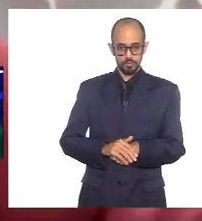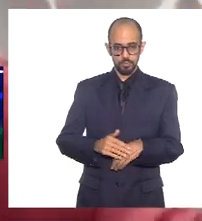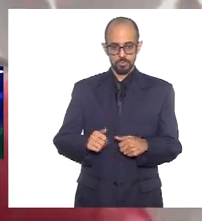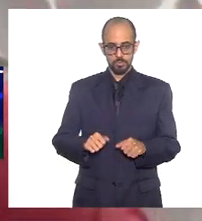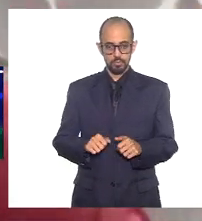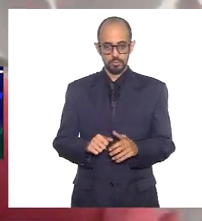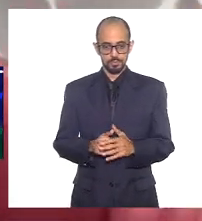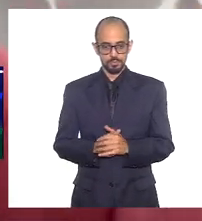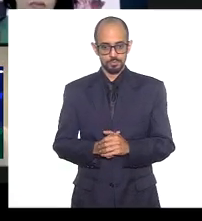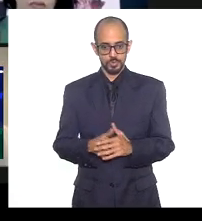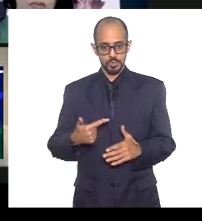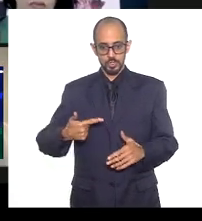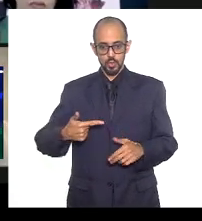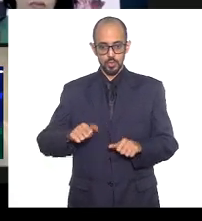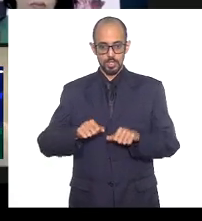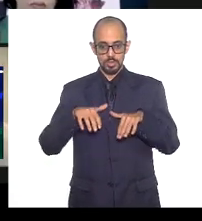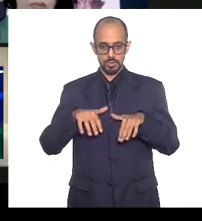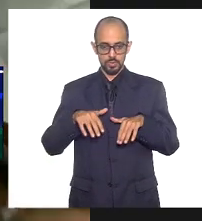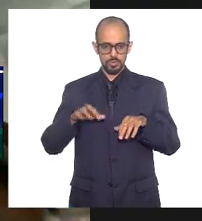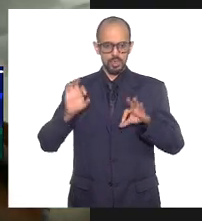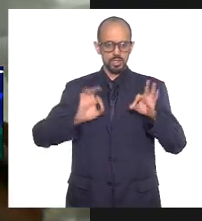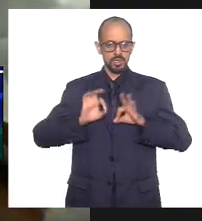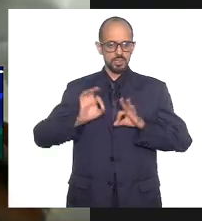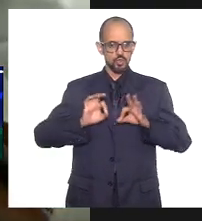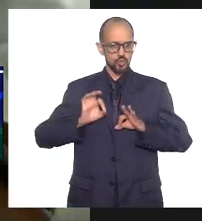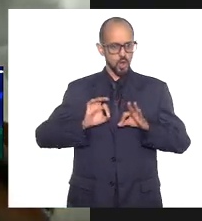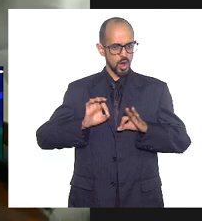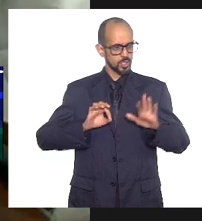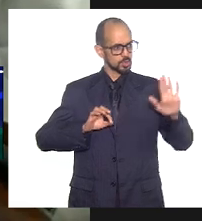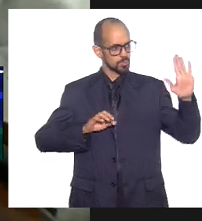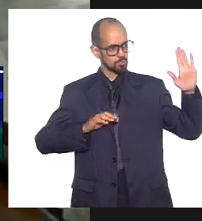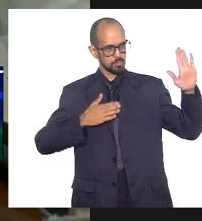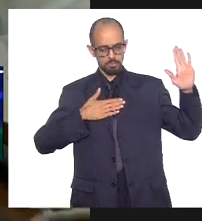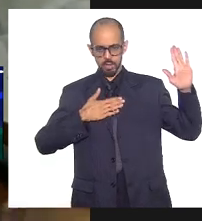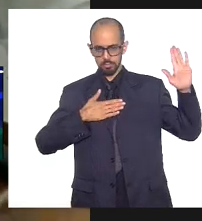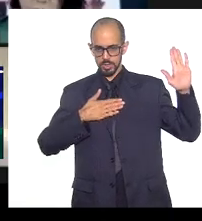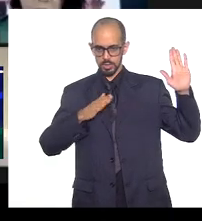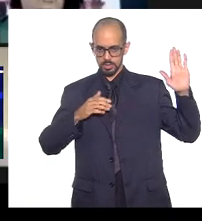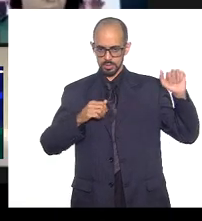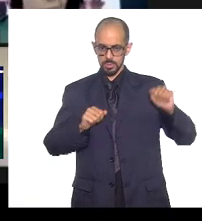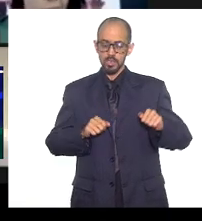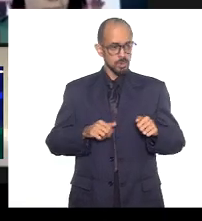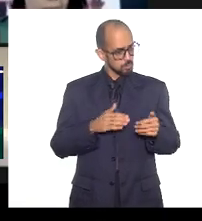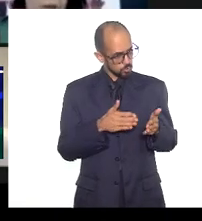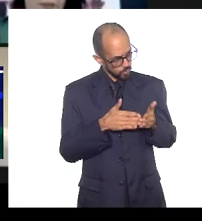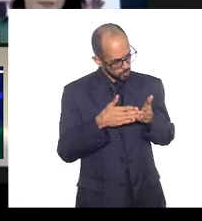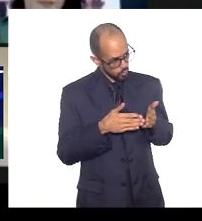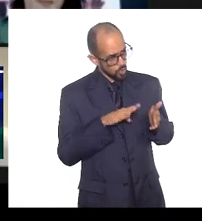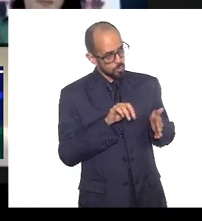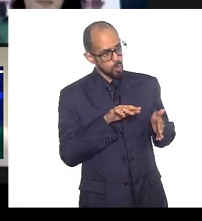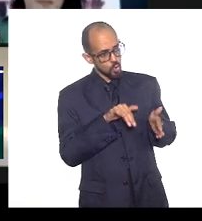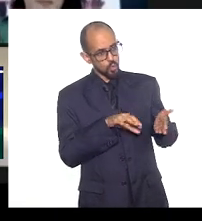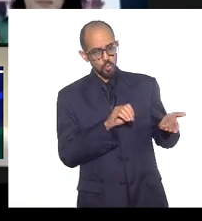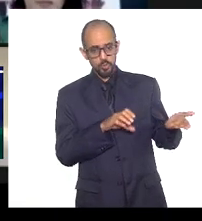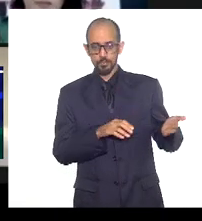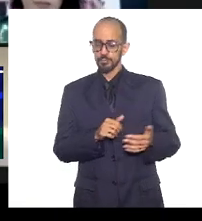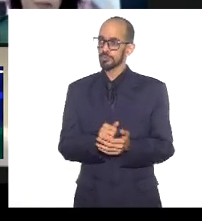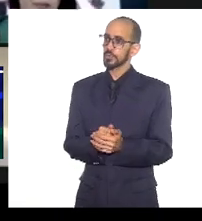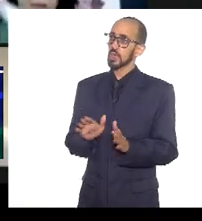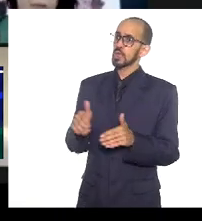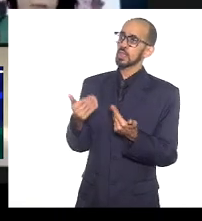me concede uma questão de ordem no início dessa segunda sessão por favor deputado Bruno eu